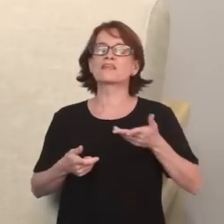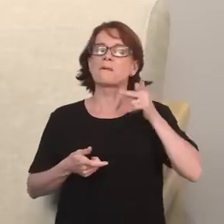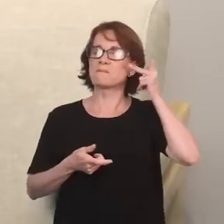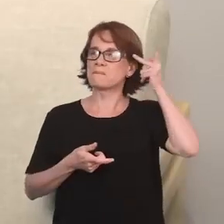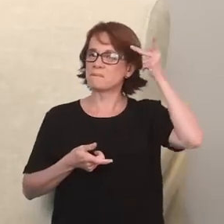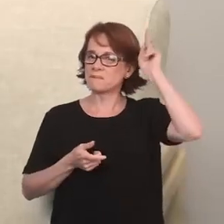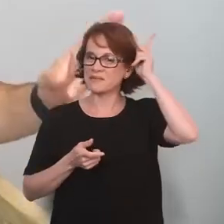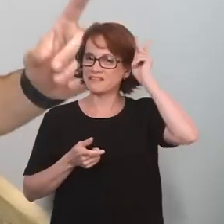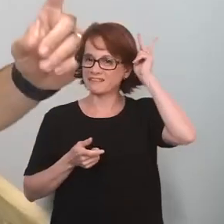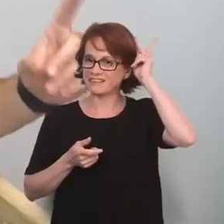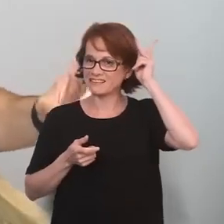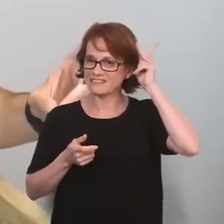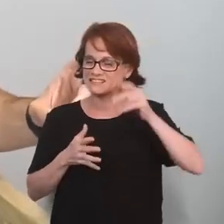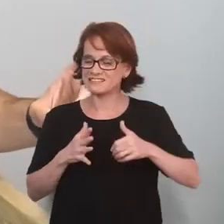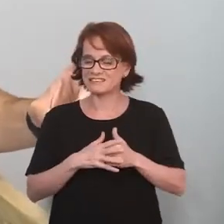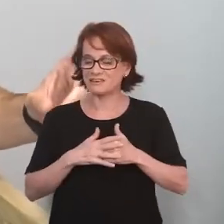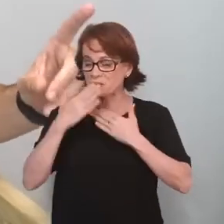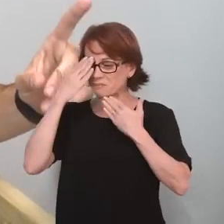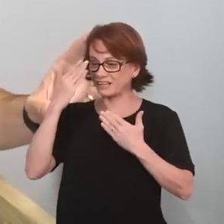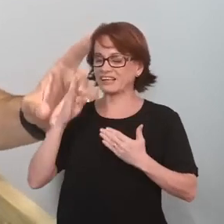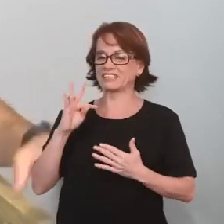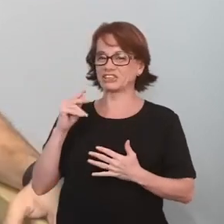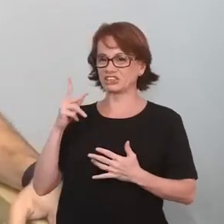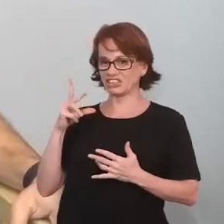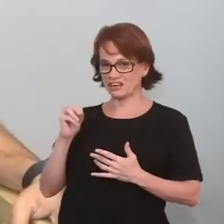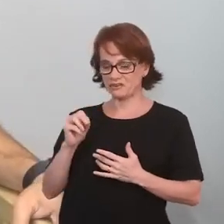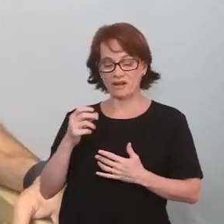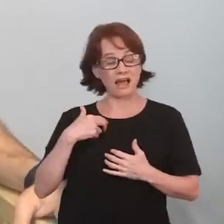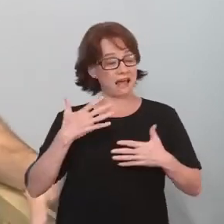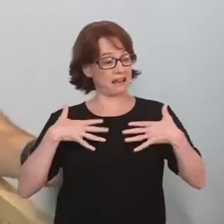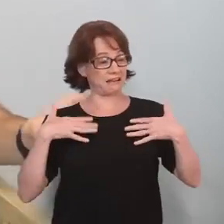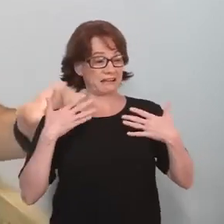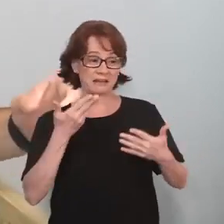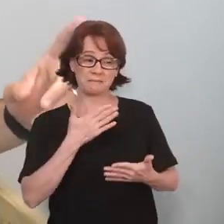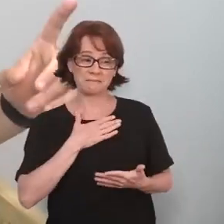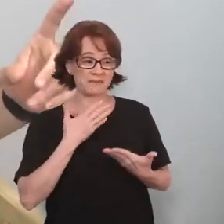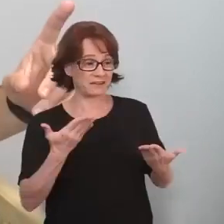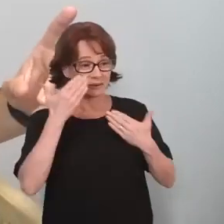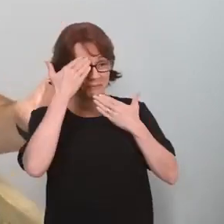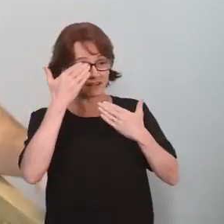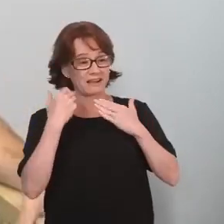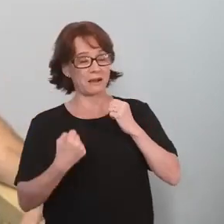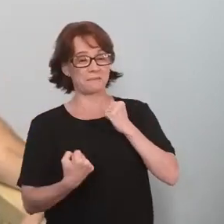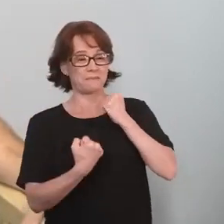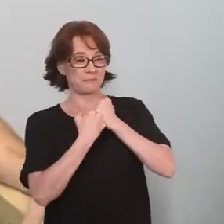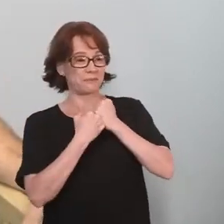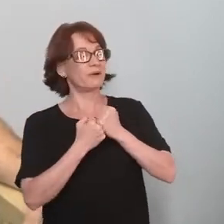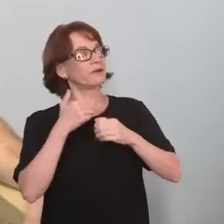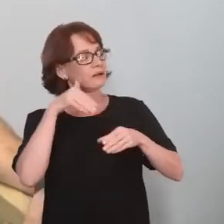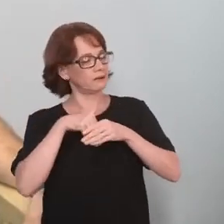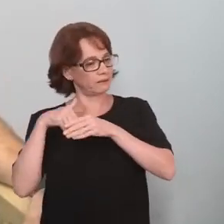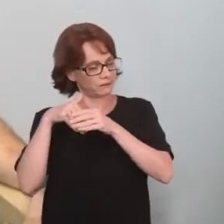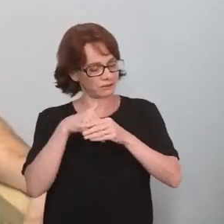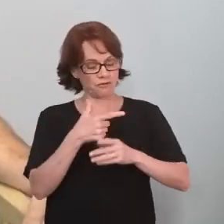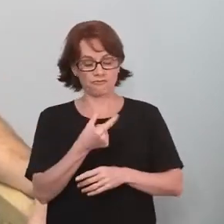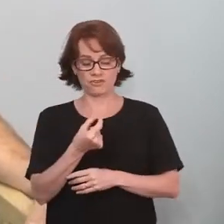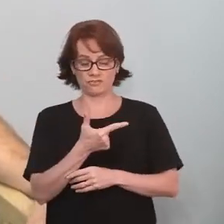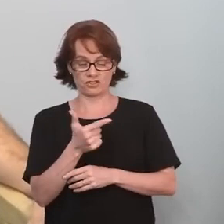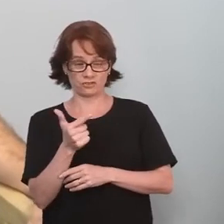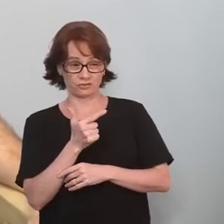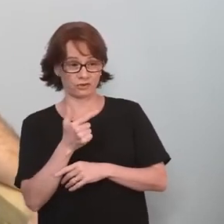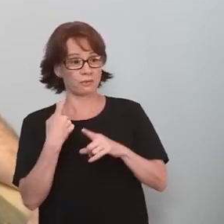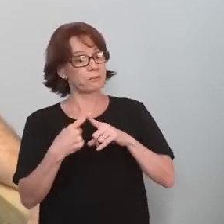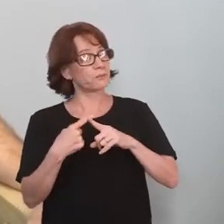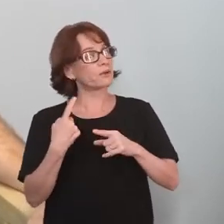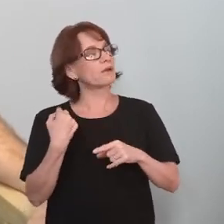seu podcast. A alegria é toda minha. Obrigado por ter aceitado. Obrigado pelo seu apoio nas eleições de 2022.